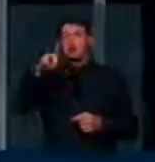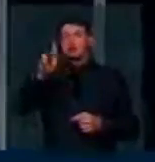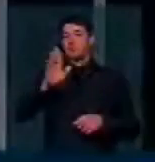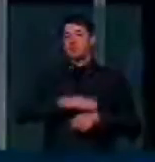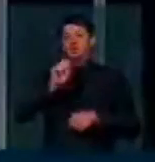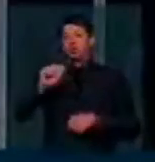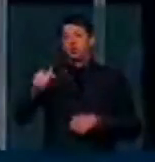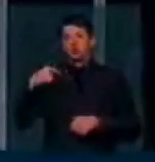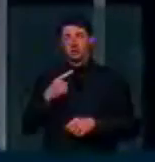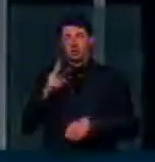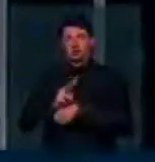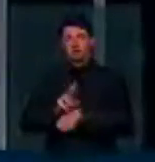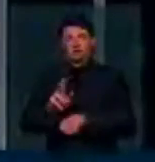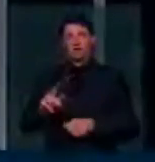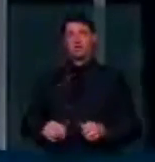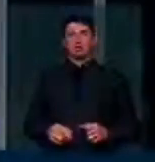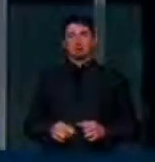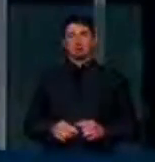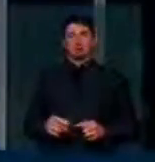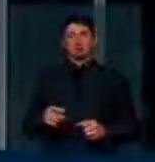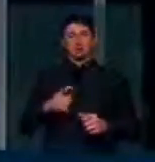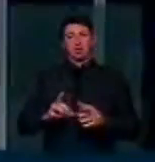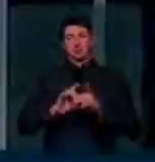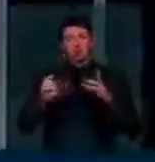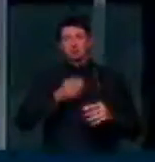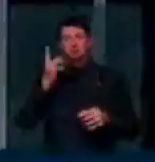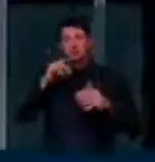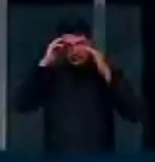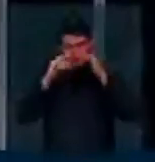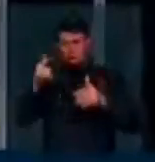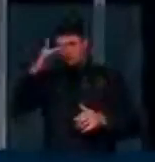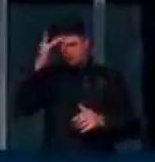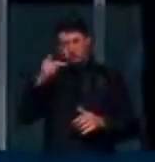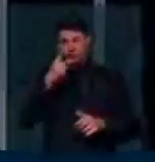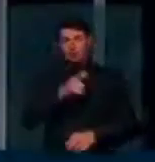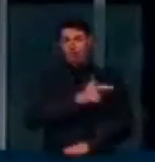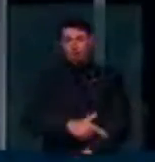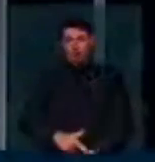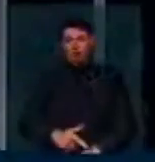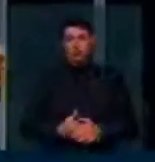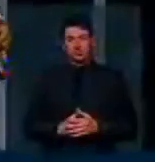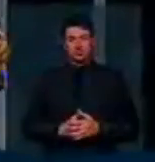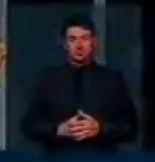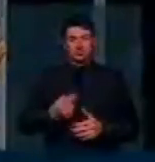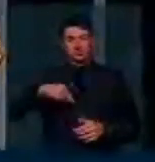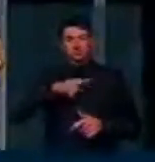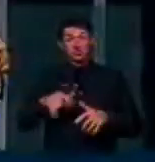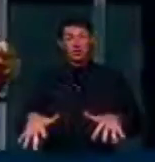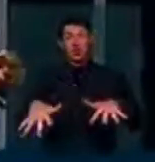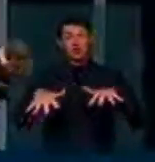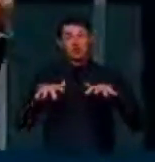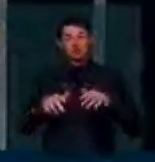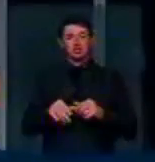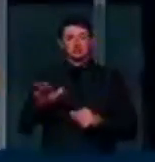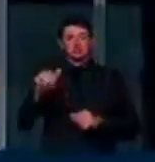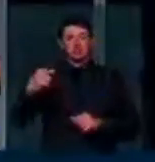a liberdade de expressão, tem que aprender a respeitar os outros falarem com educação. Nós estamos aqui numa audiência convocada por mim.